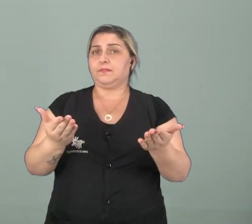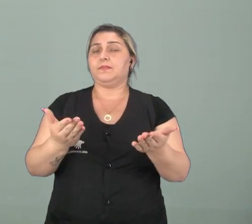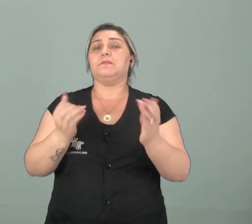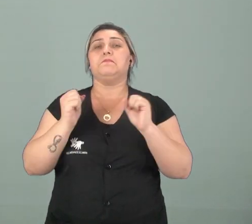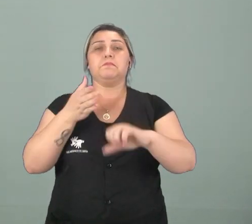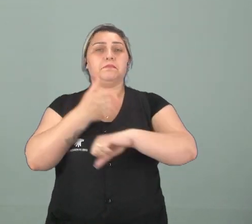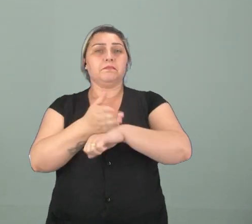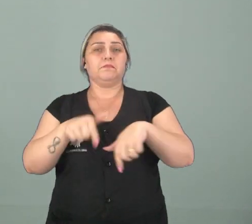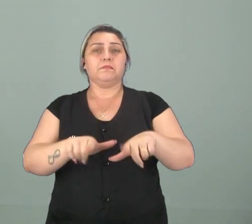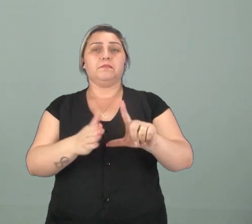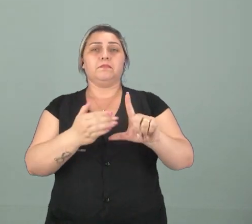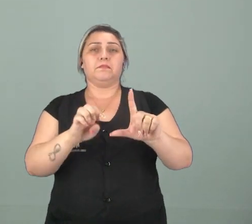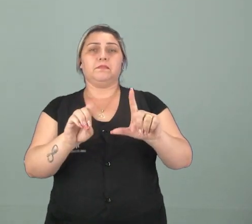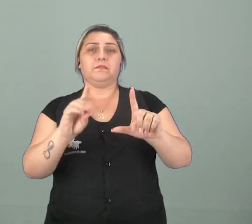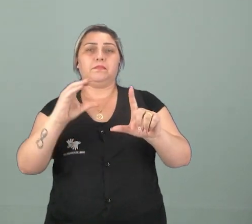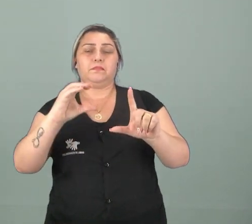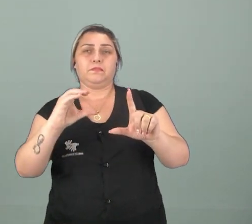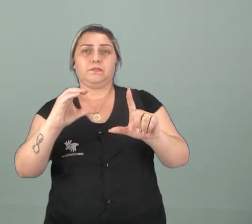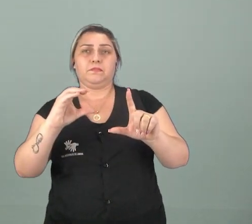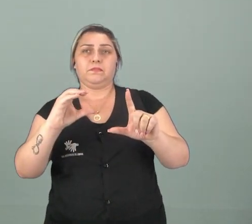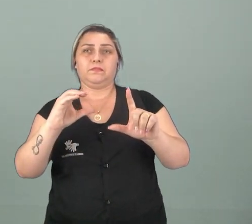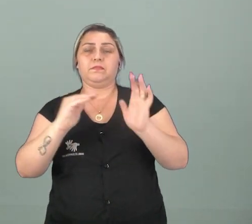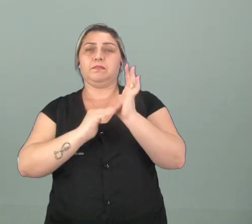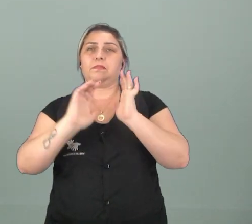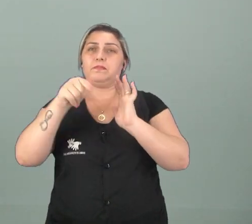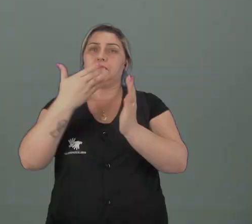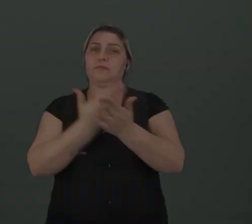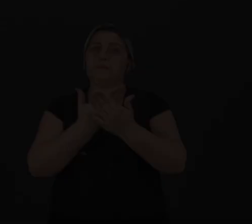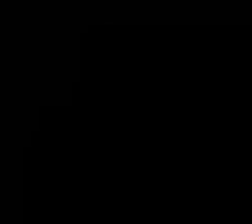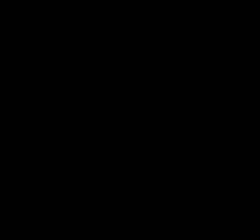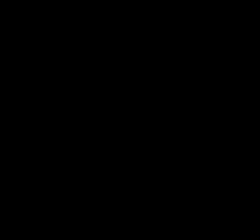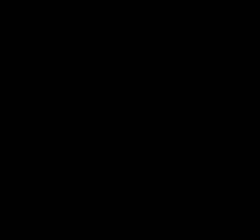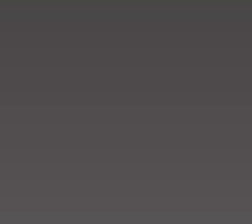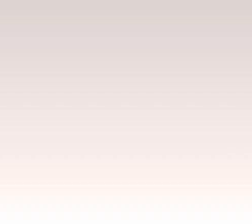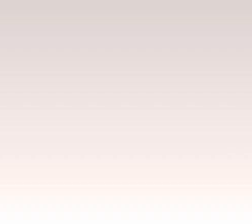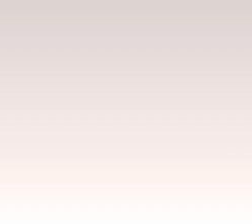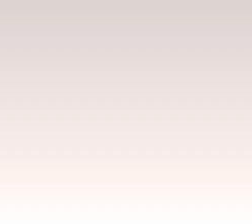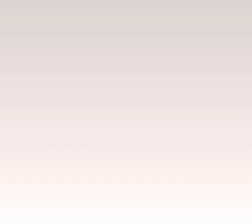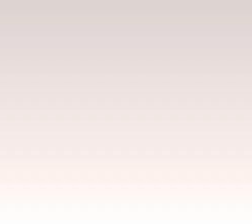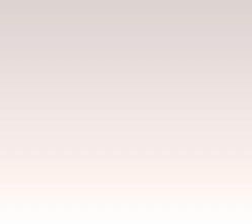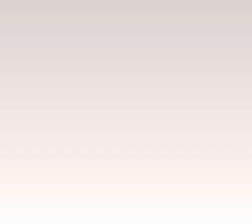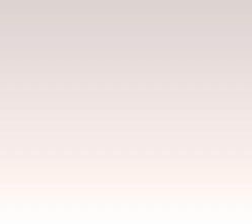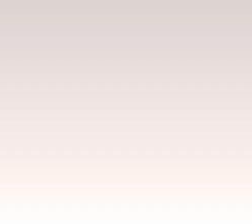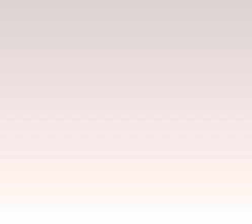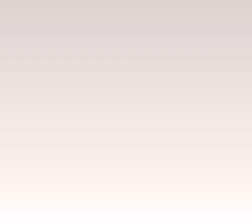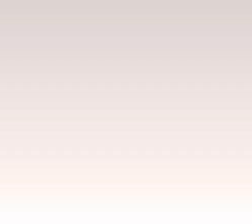Vocês podem acessá-la mais vezes lá na plataforma Eduque. Até a próxima aula!